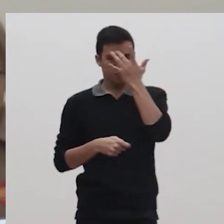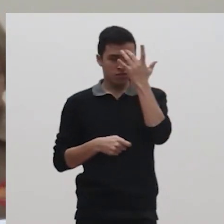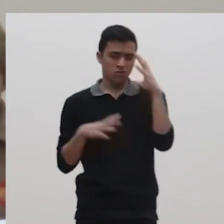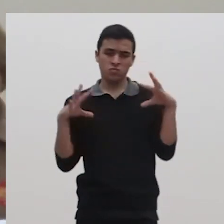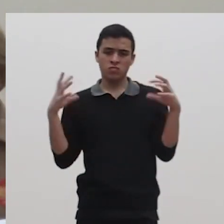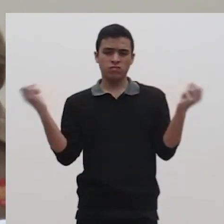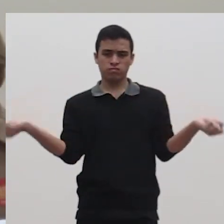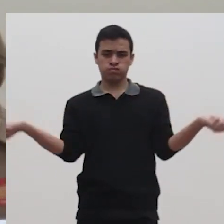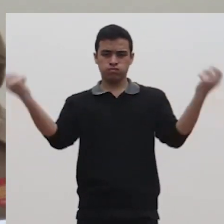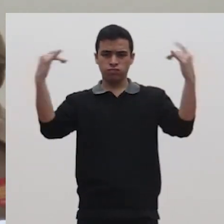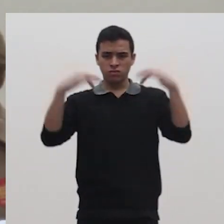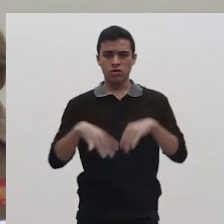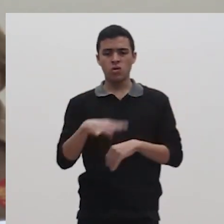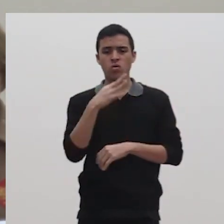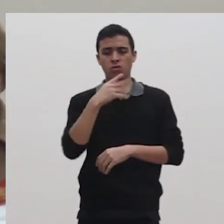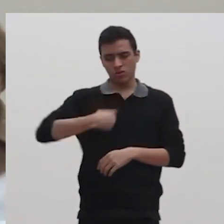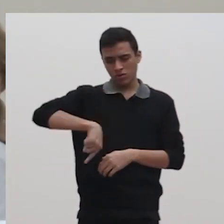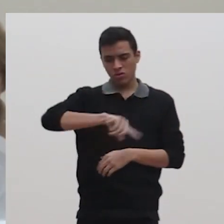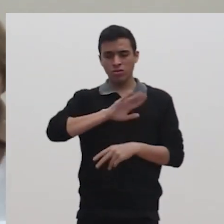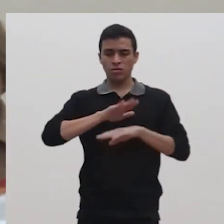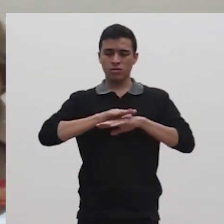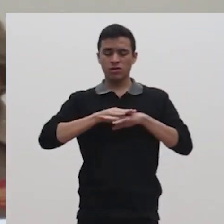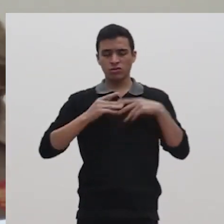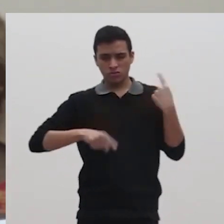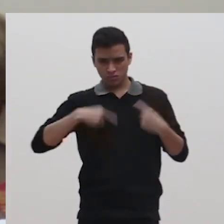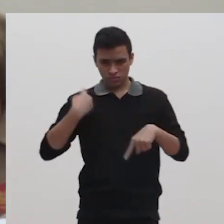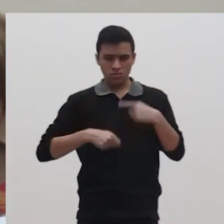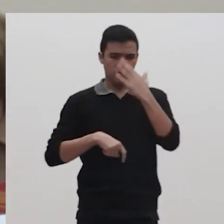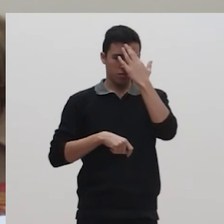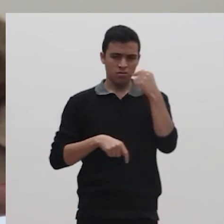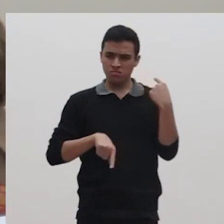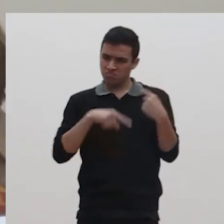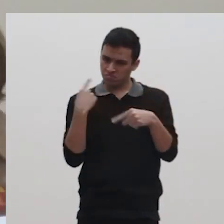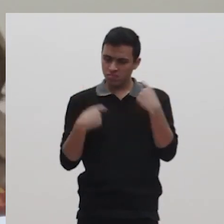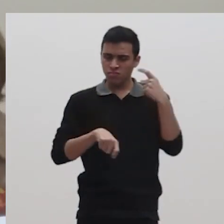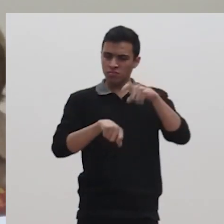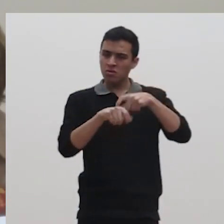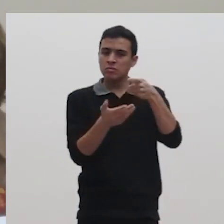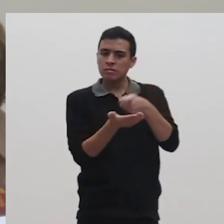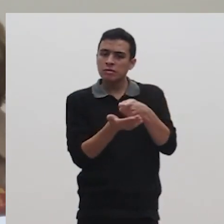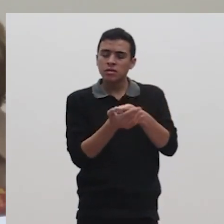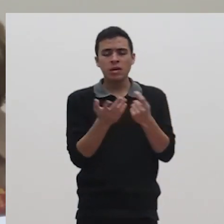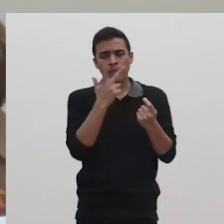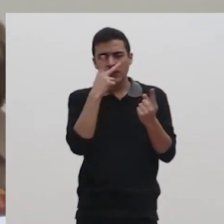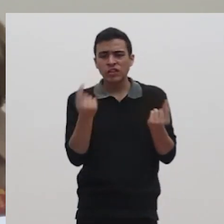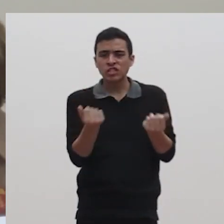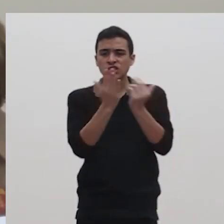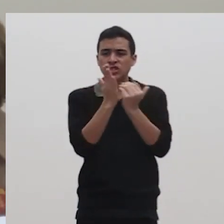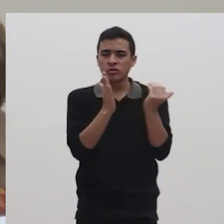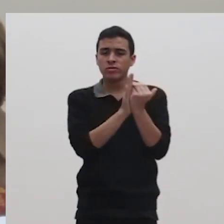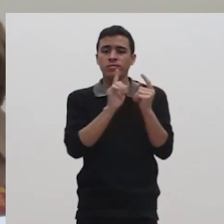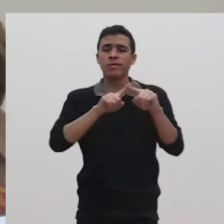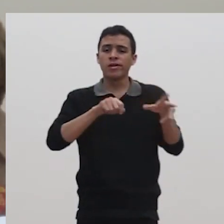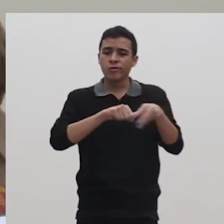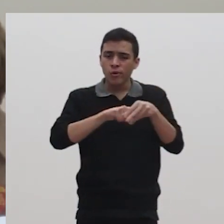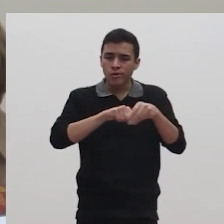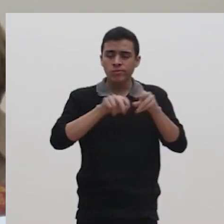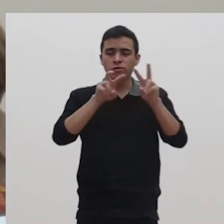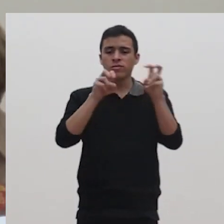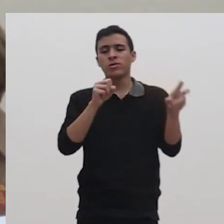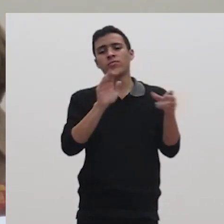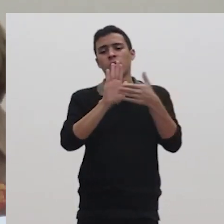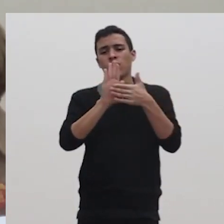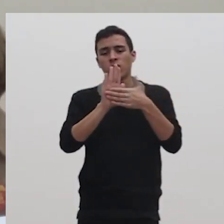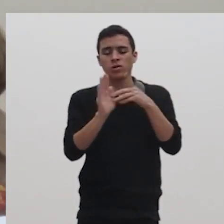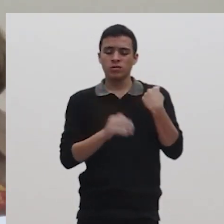todos efetivamente conheçam aquilo que a gente está discutindo. Eu acho que os debates são um momento efetivamente rico, mas o conhecimento das propostas, o